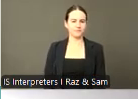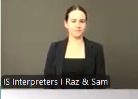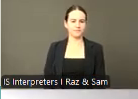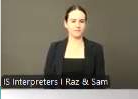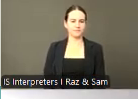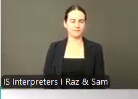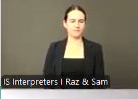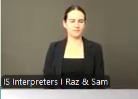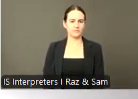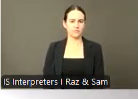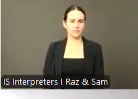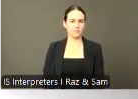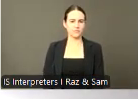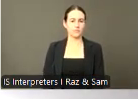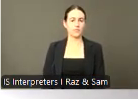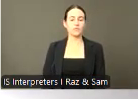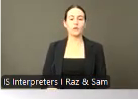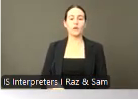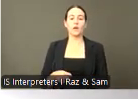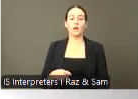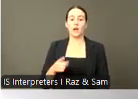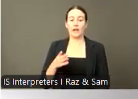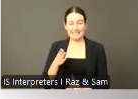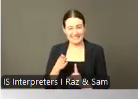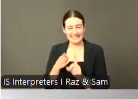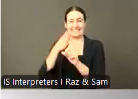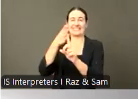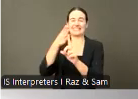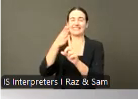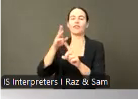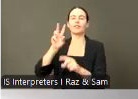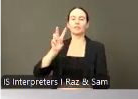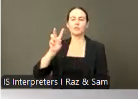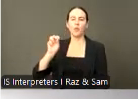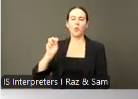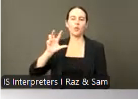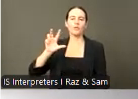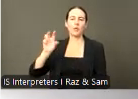forte localização dos serviços.